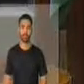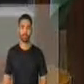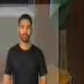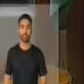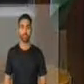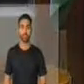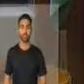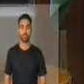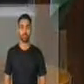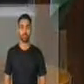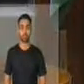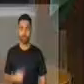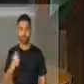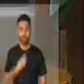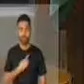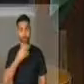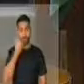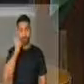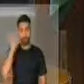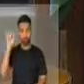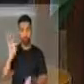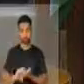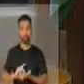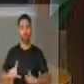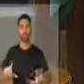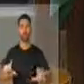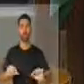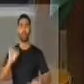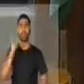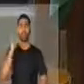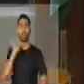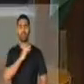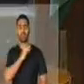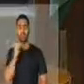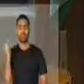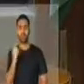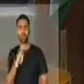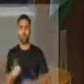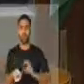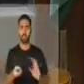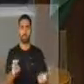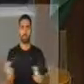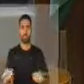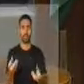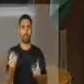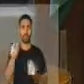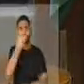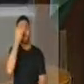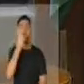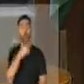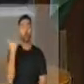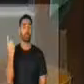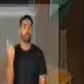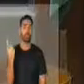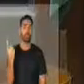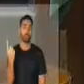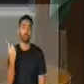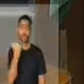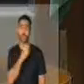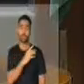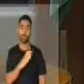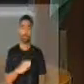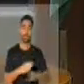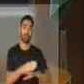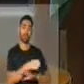possamos efetivamente diminuir as mortes de tantos que indevidamente partem sem terem acesso